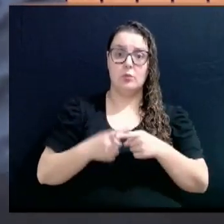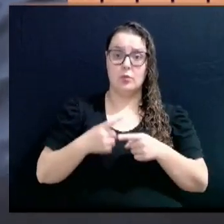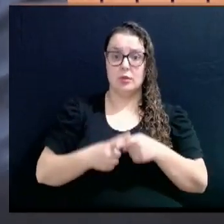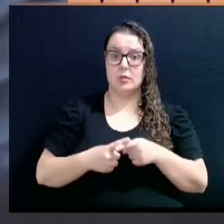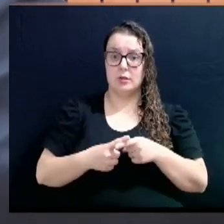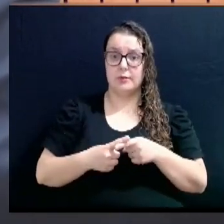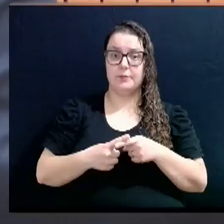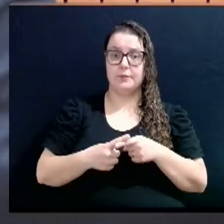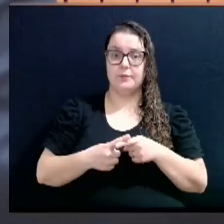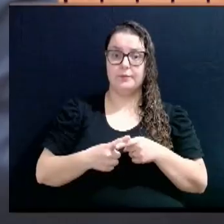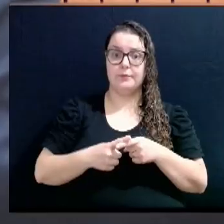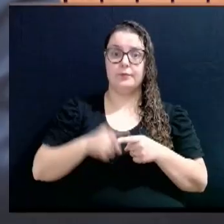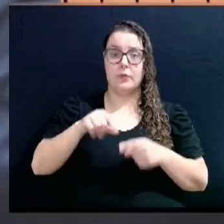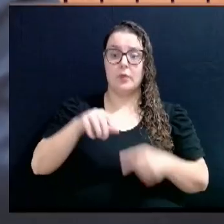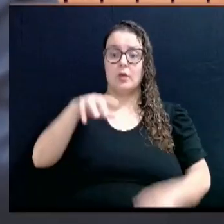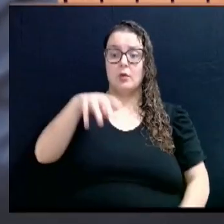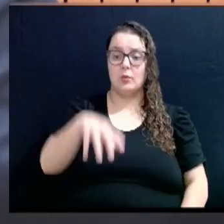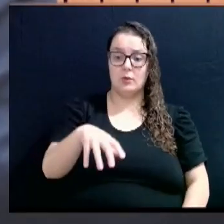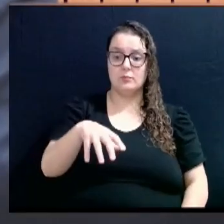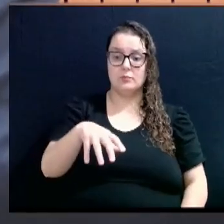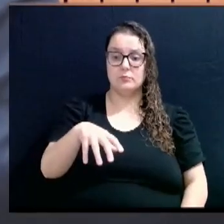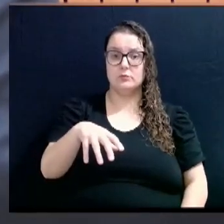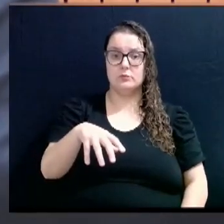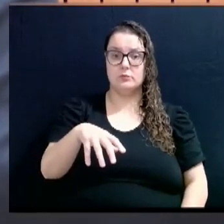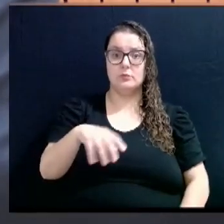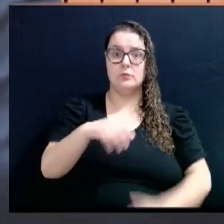é um órgão eminentemente social.